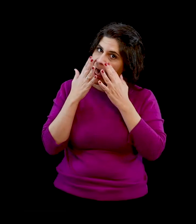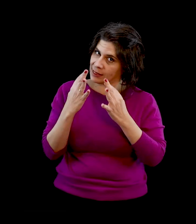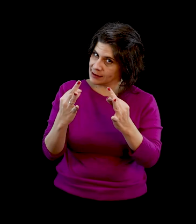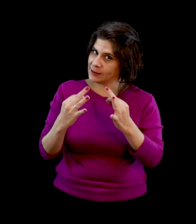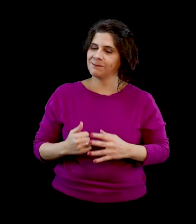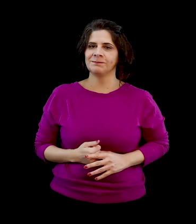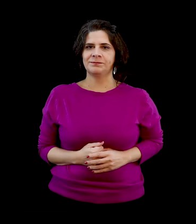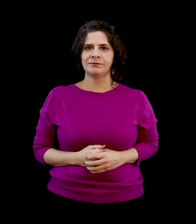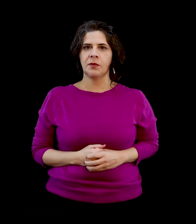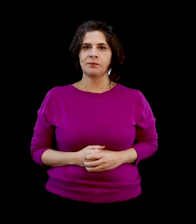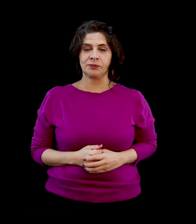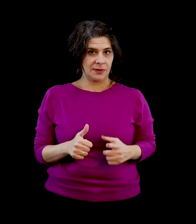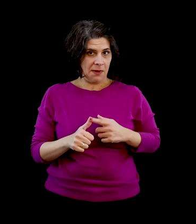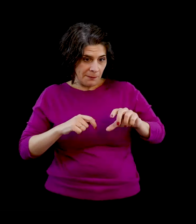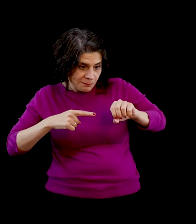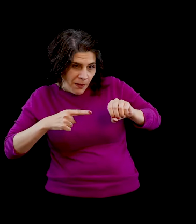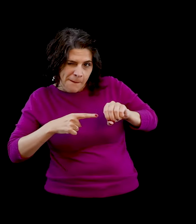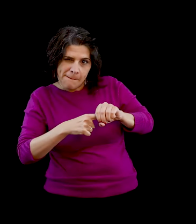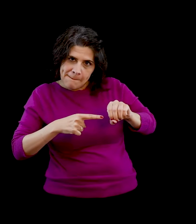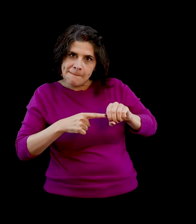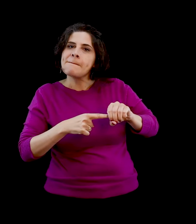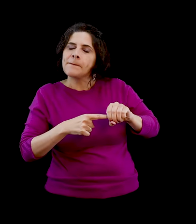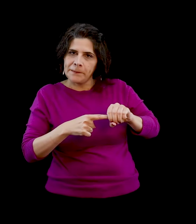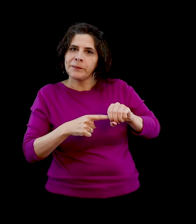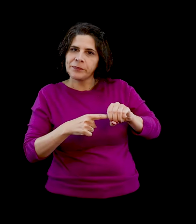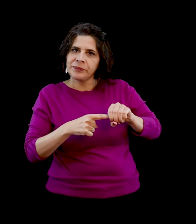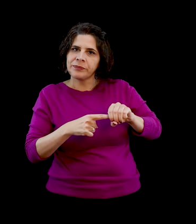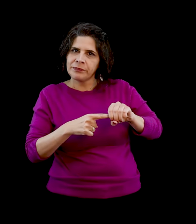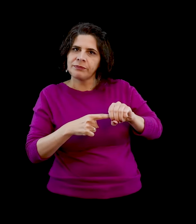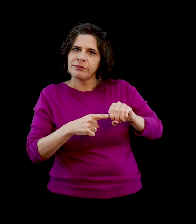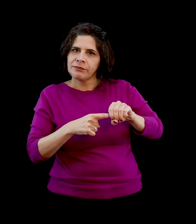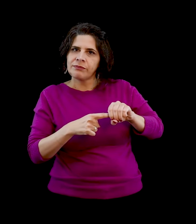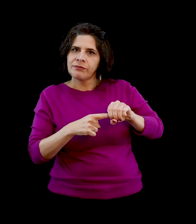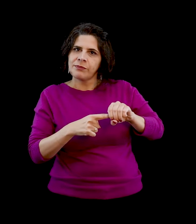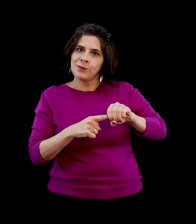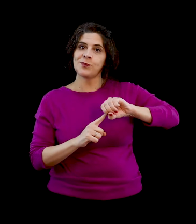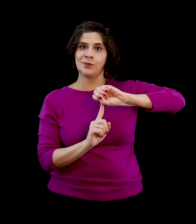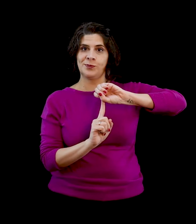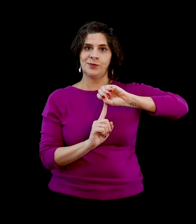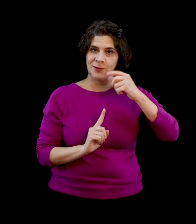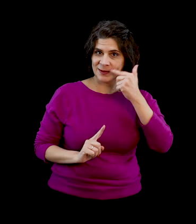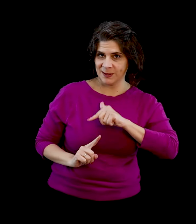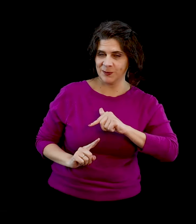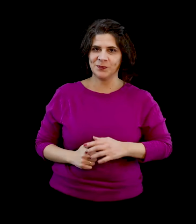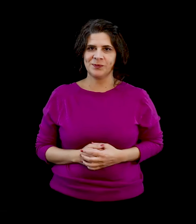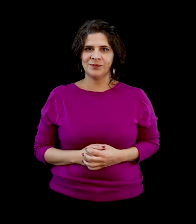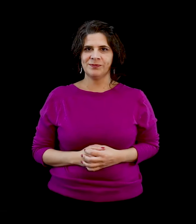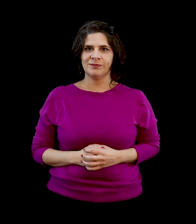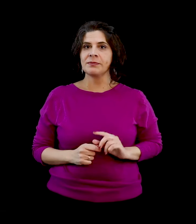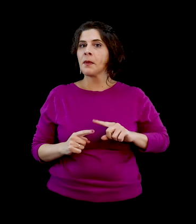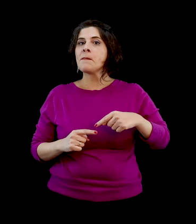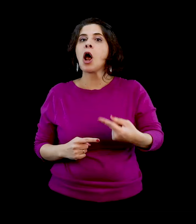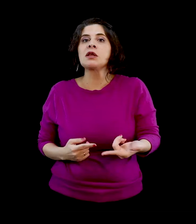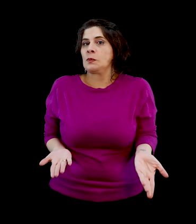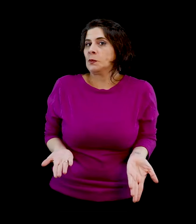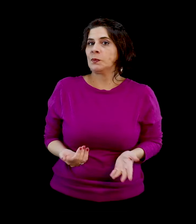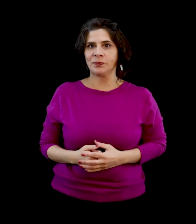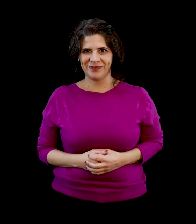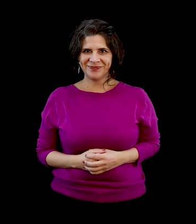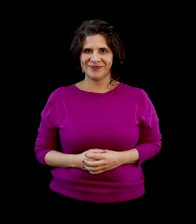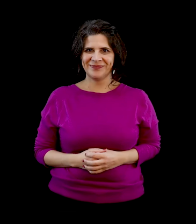perigoso. Espetei a minha rolha no palito de churrasco.